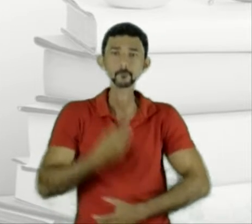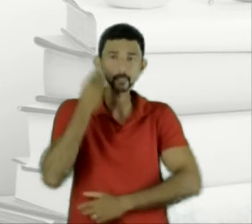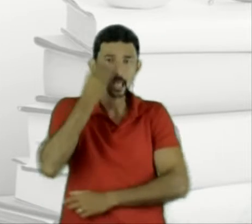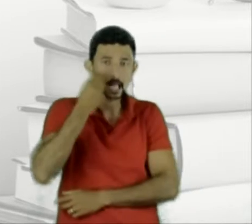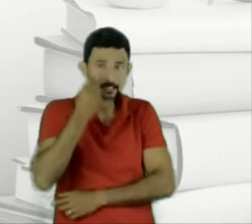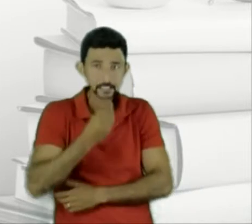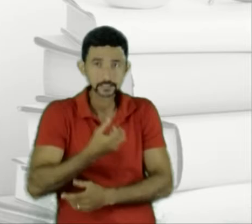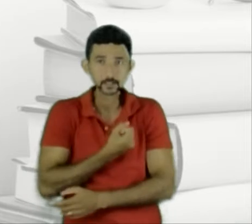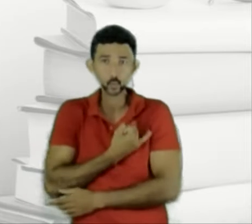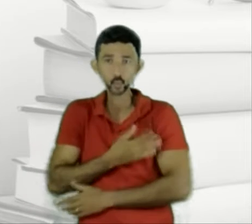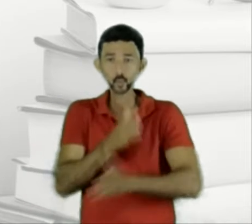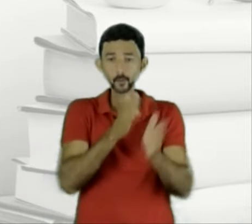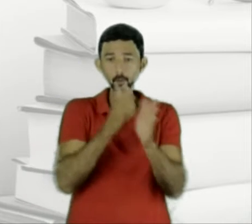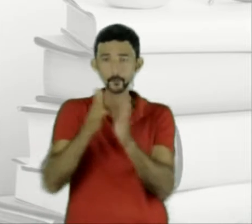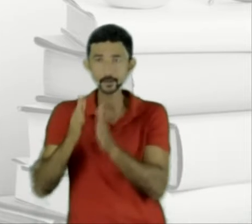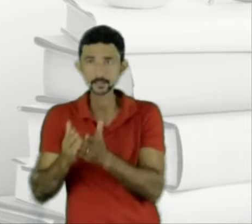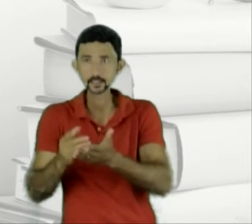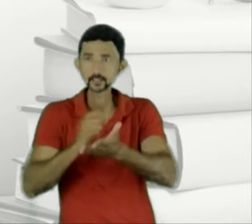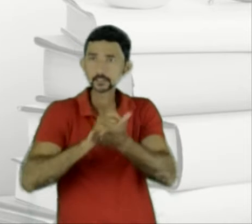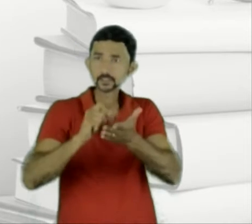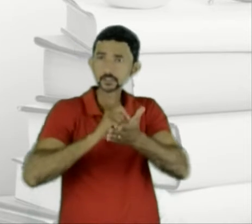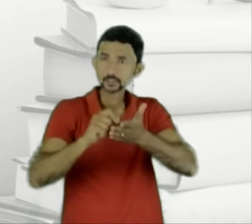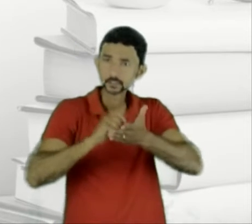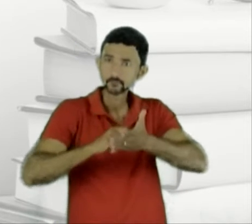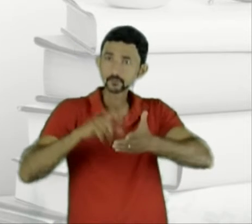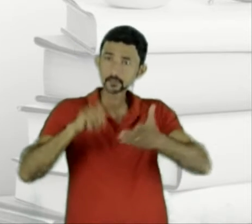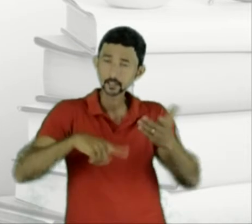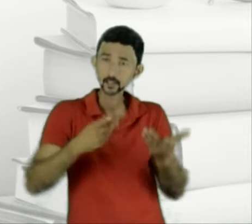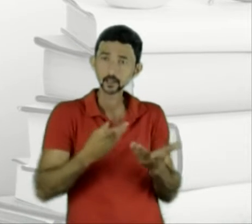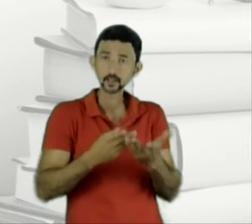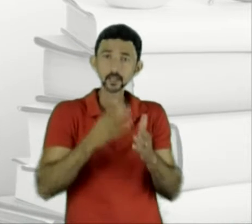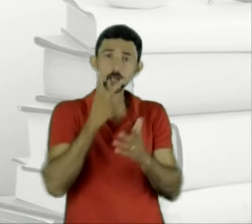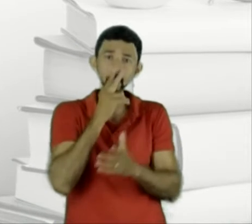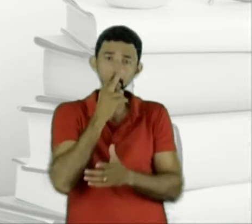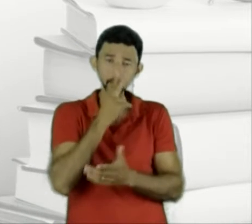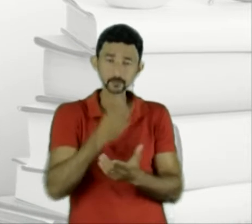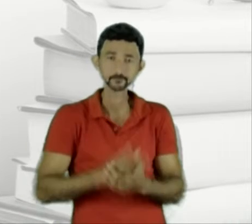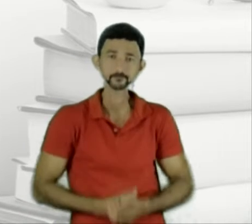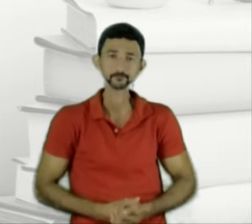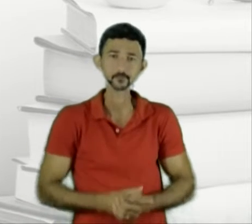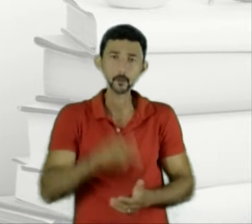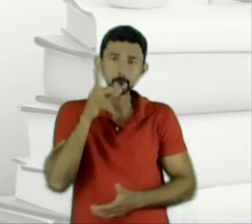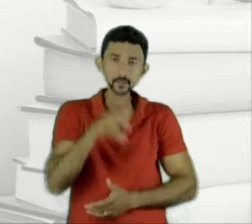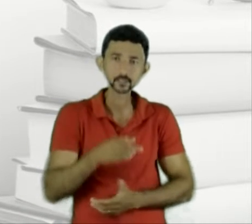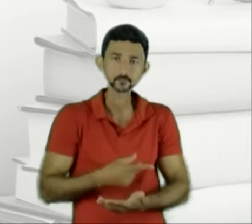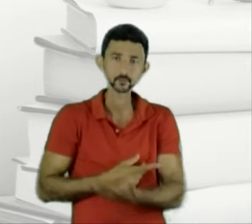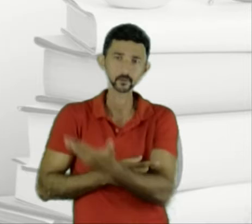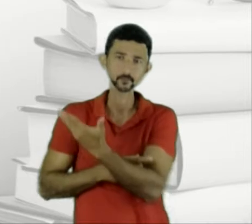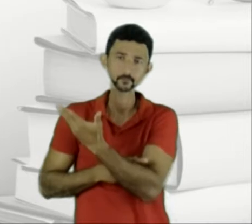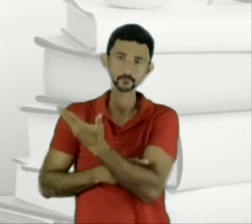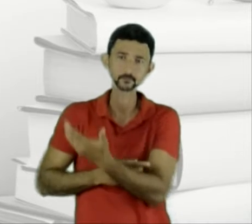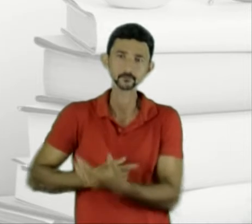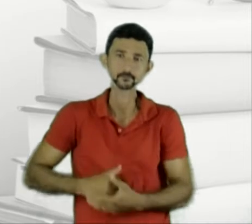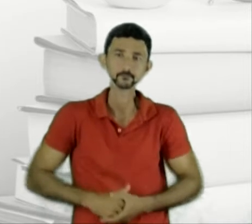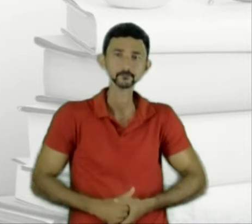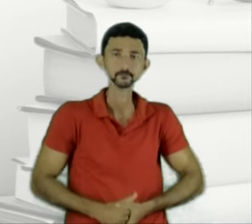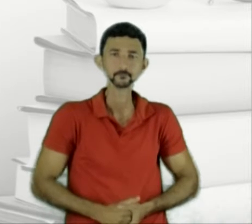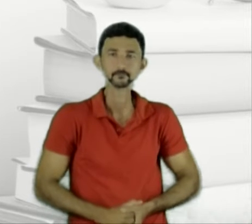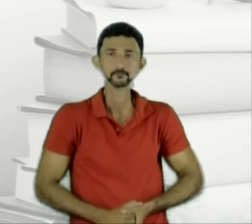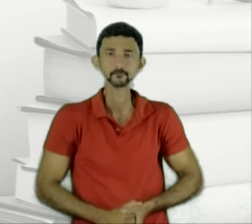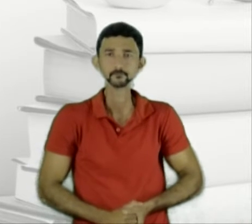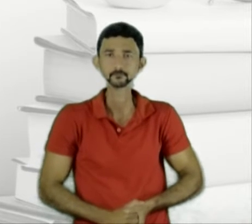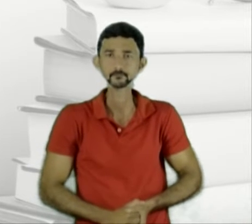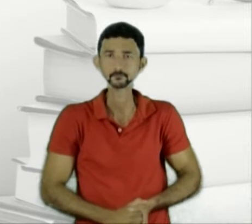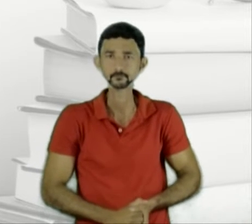Analise os monômios de cada item e escreva se eles são ou não semelhantes. Então, vamos analisar